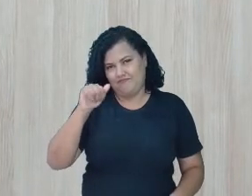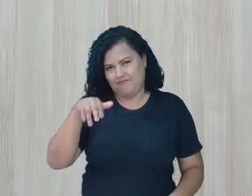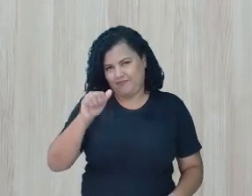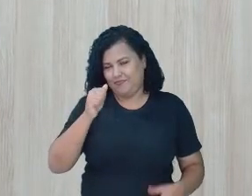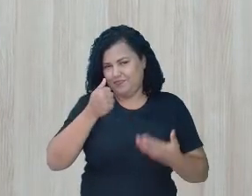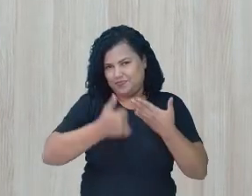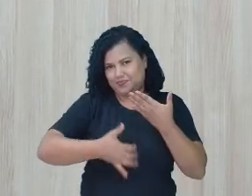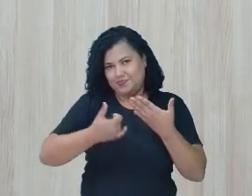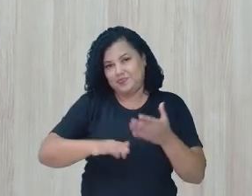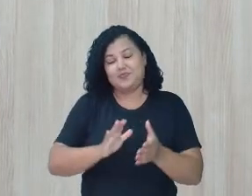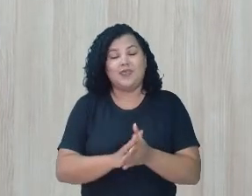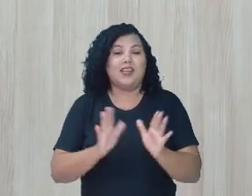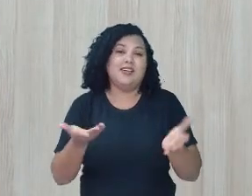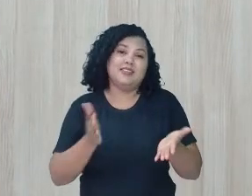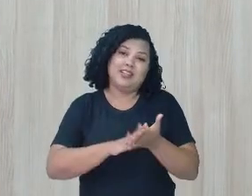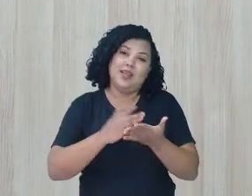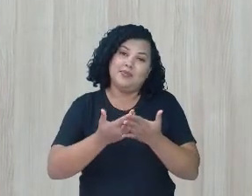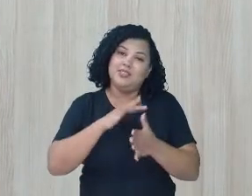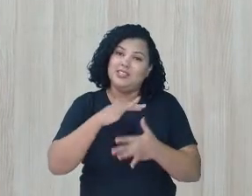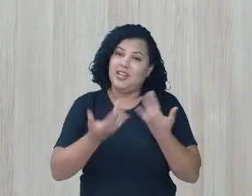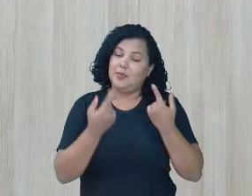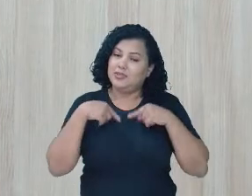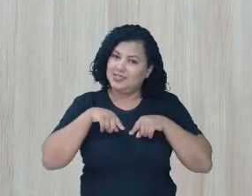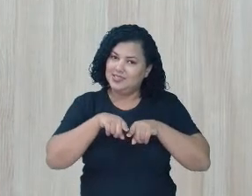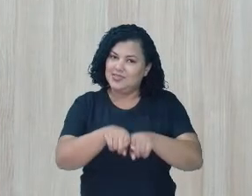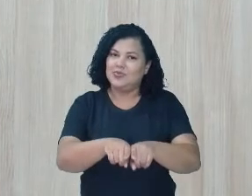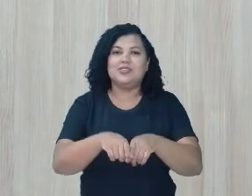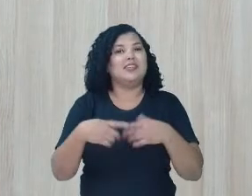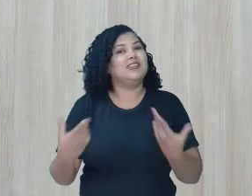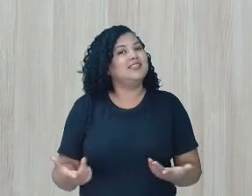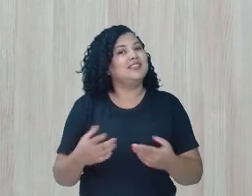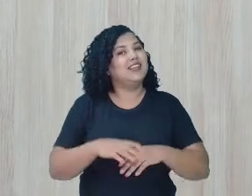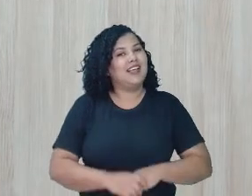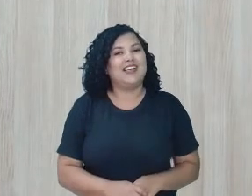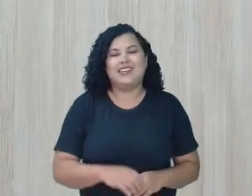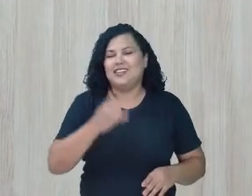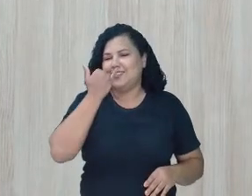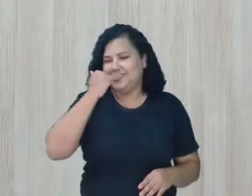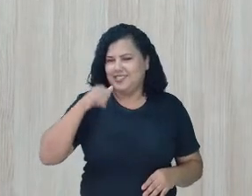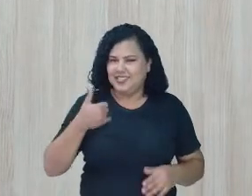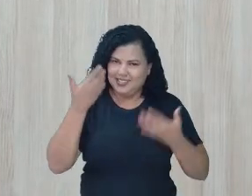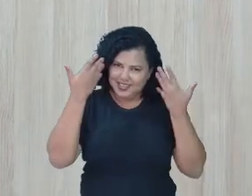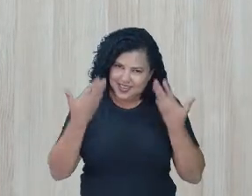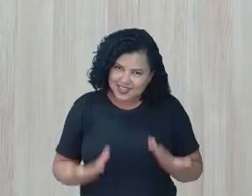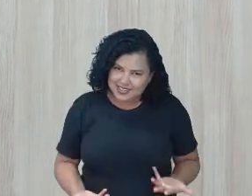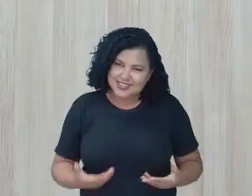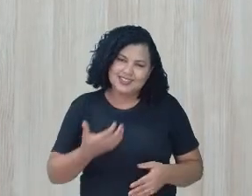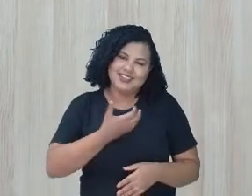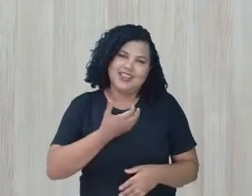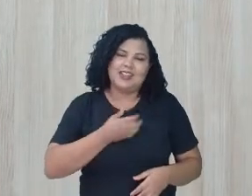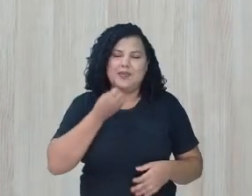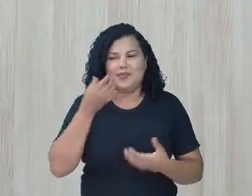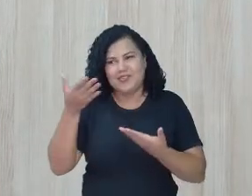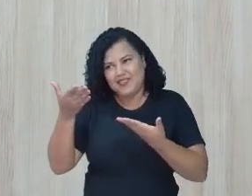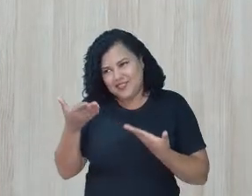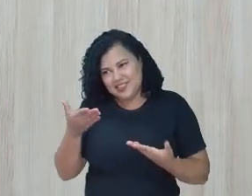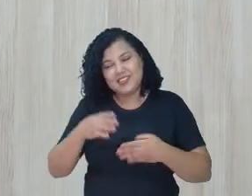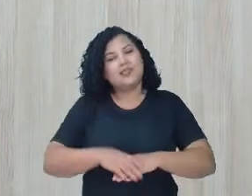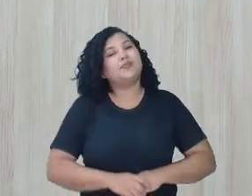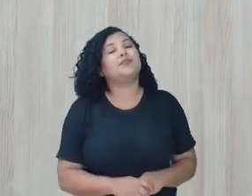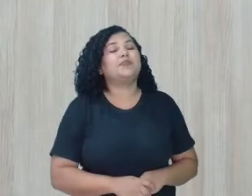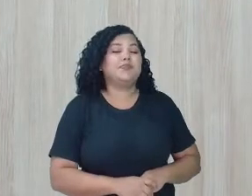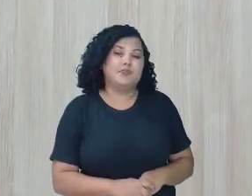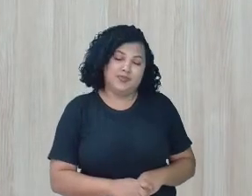Ó, quem faz a tradução hoje simultânea de língua brasileira de sinais é a nossa querida intérprete Jéssica. Seja muito bem-vinda,